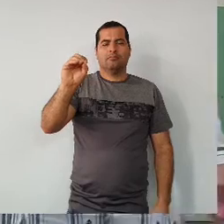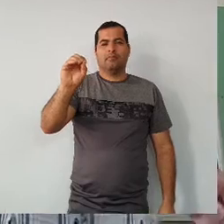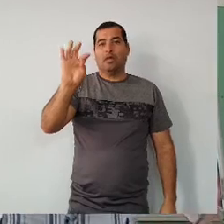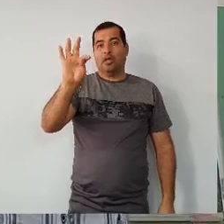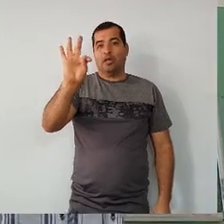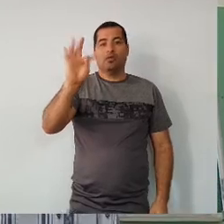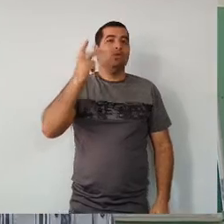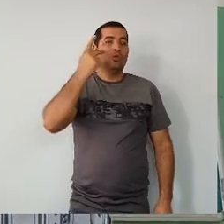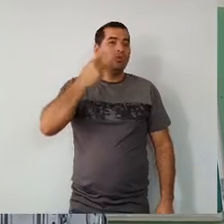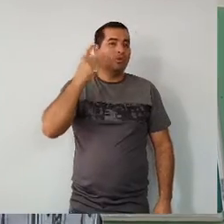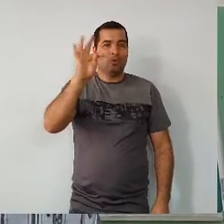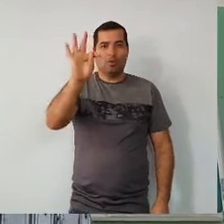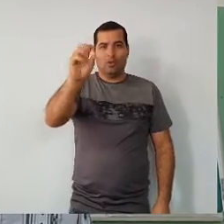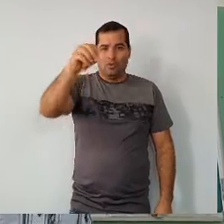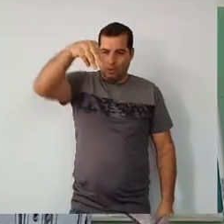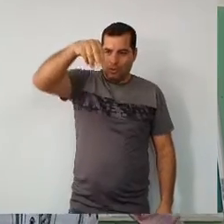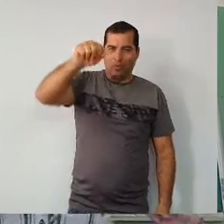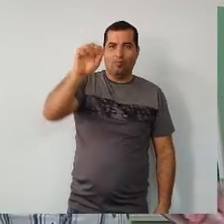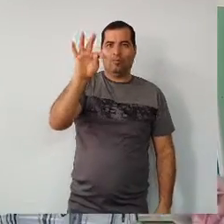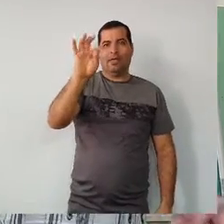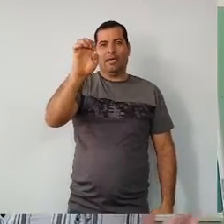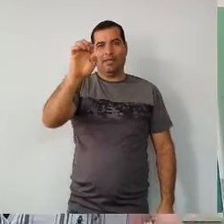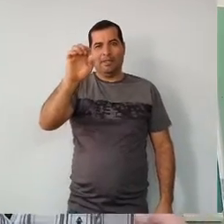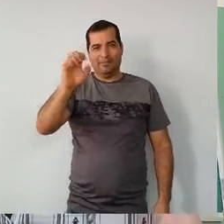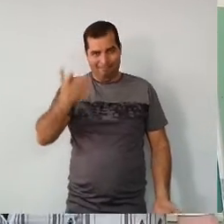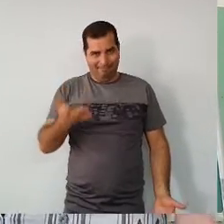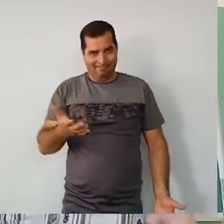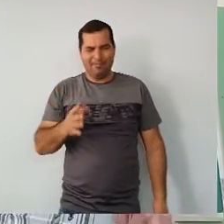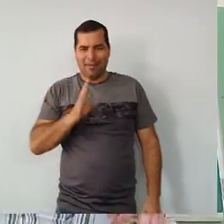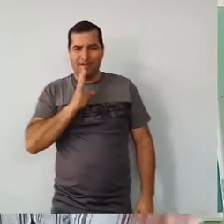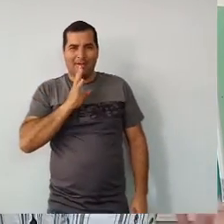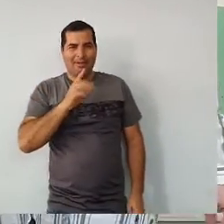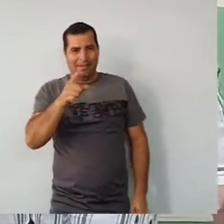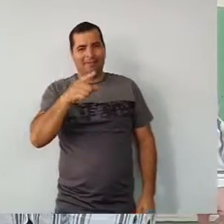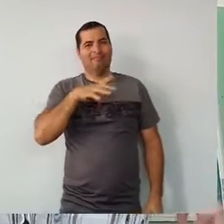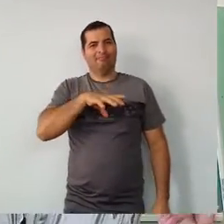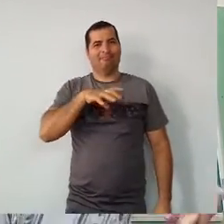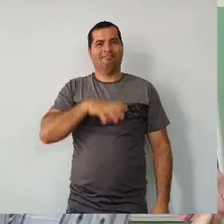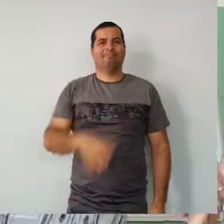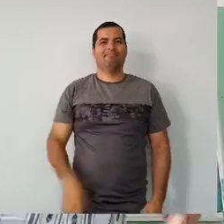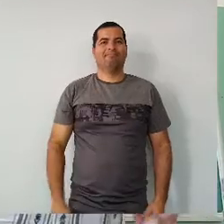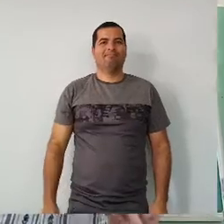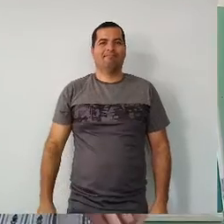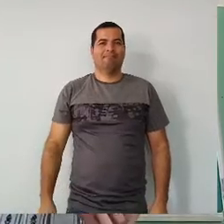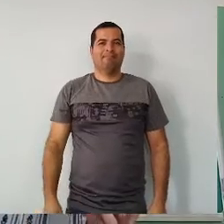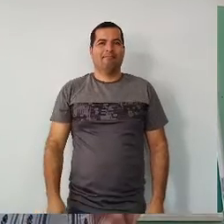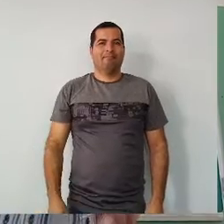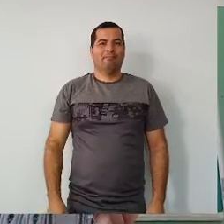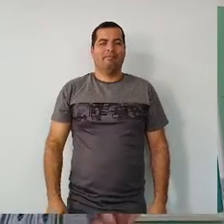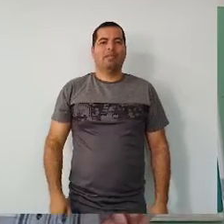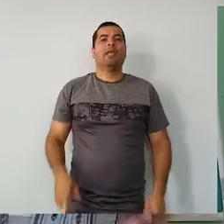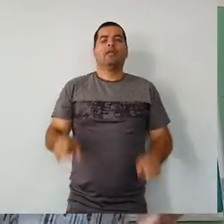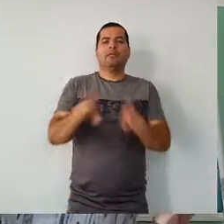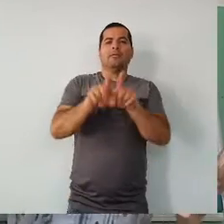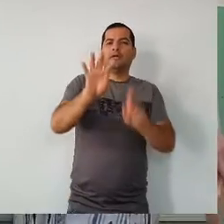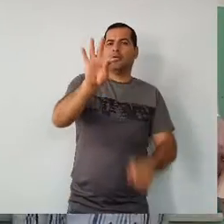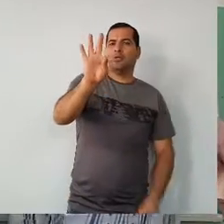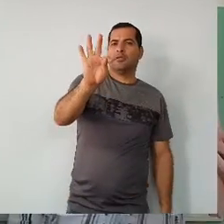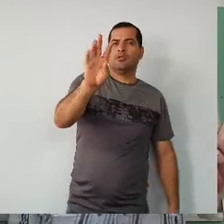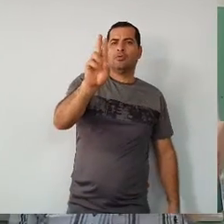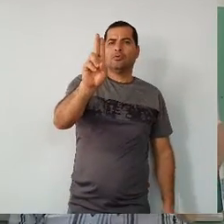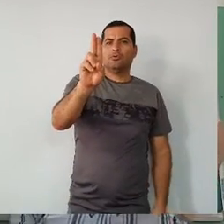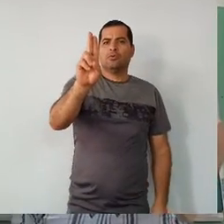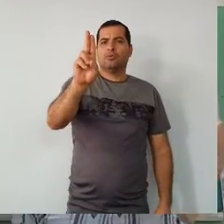todo, tomate, muito utilizado na cozinha brasileira, né? E o T com U, eu vou